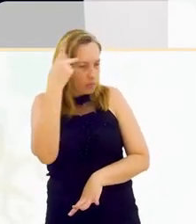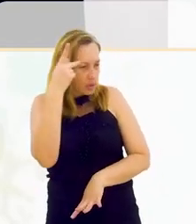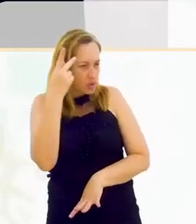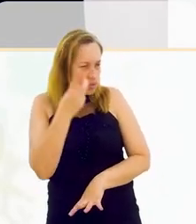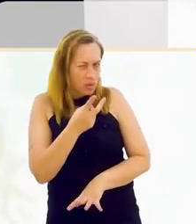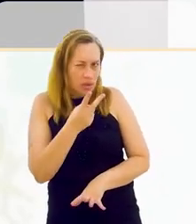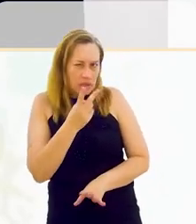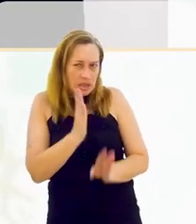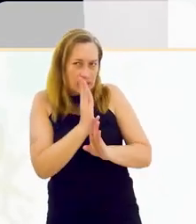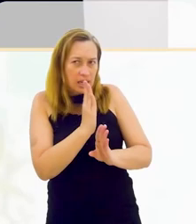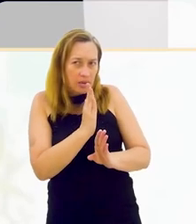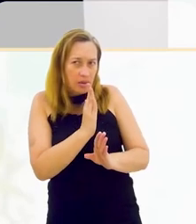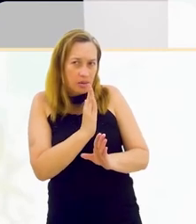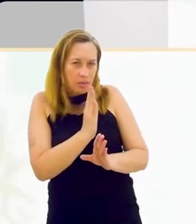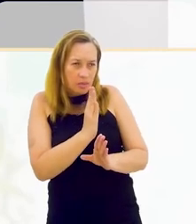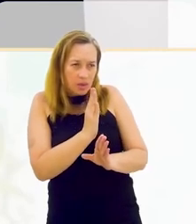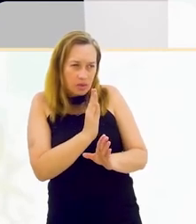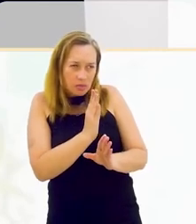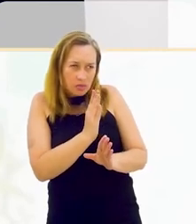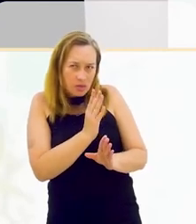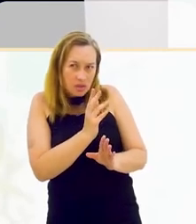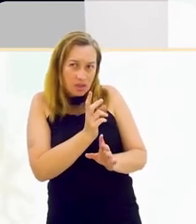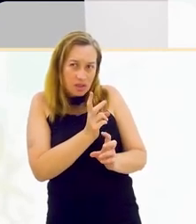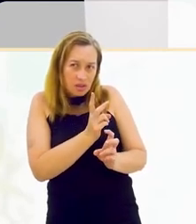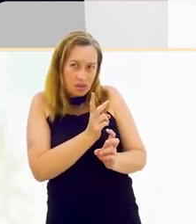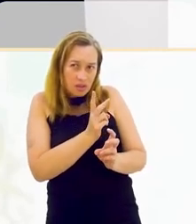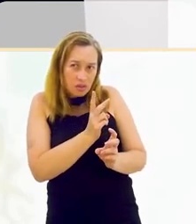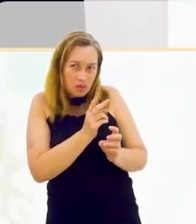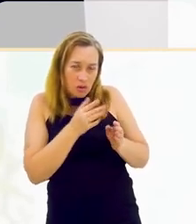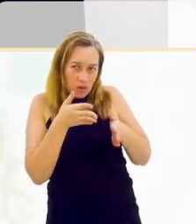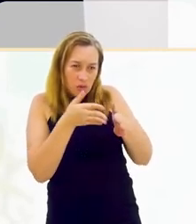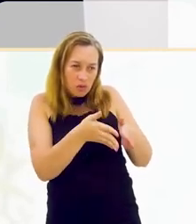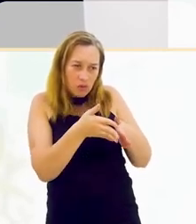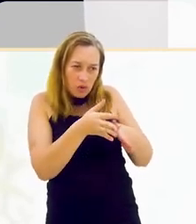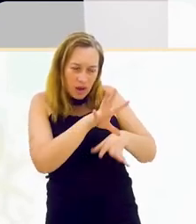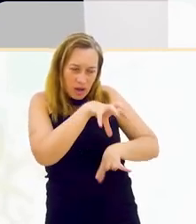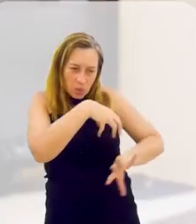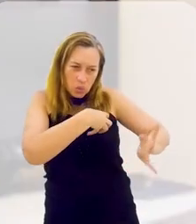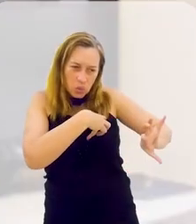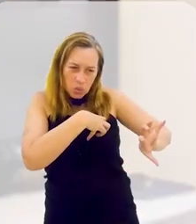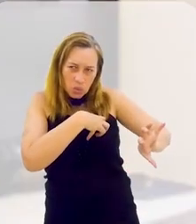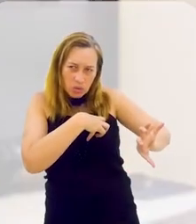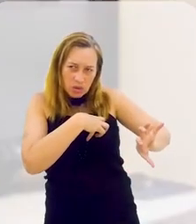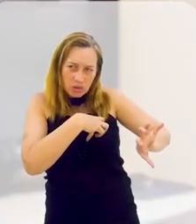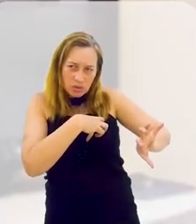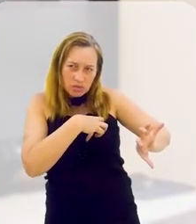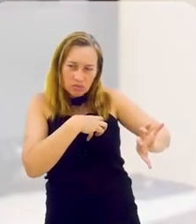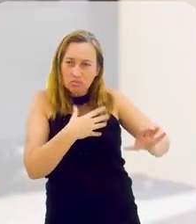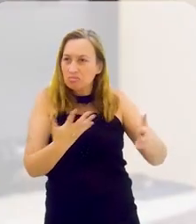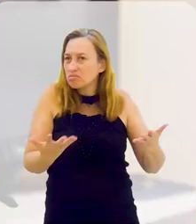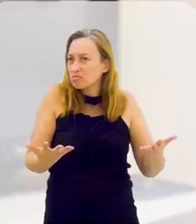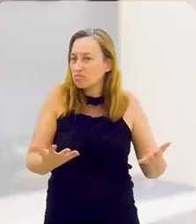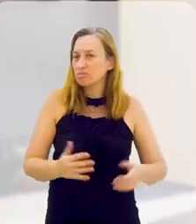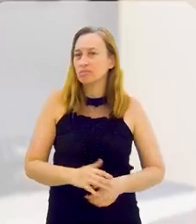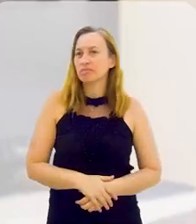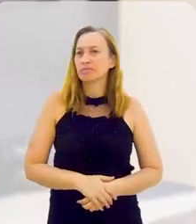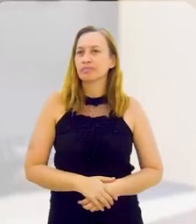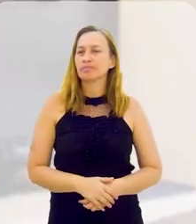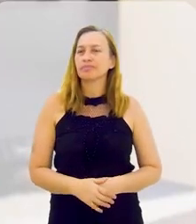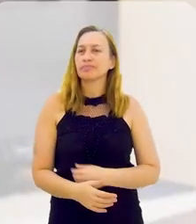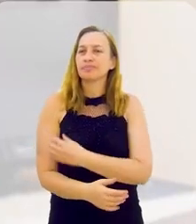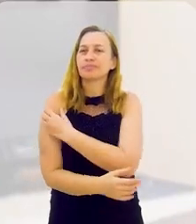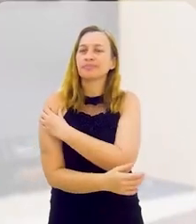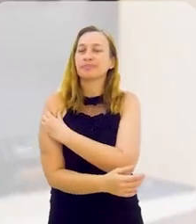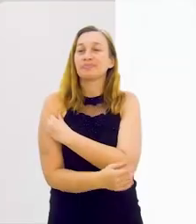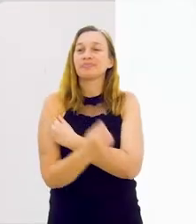uma pessoa e de repente grudar nela ali, tá? Se colocar no lugar dela, sei lá, de algum